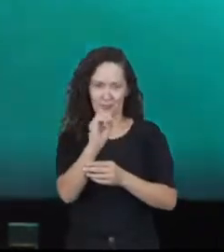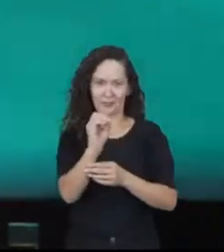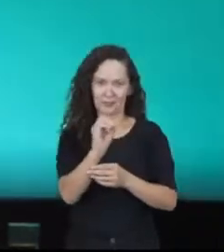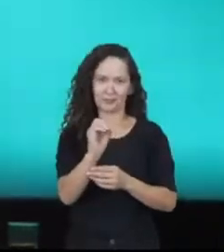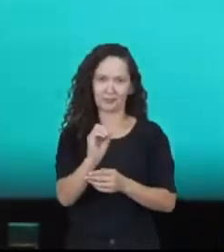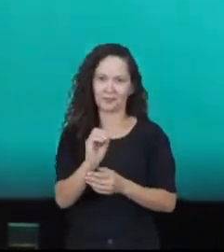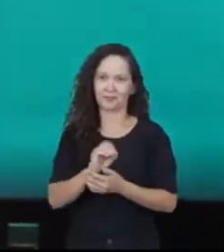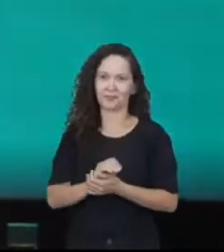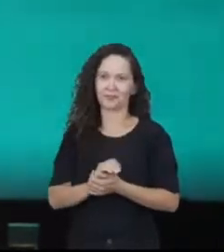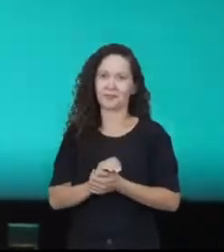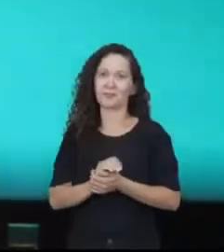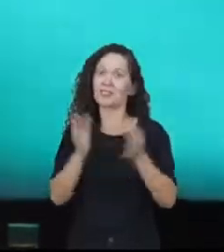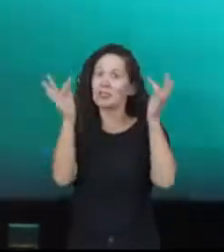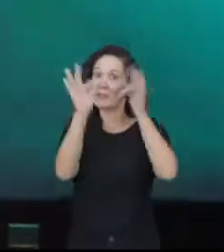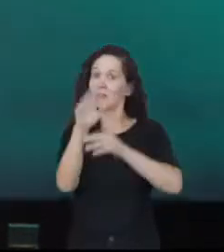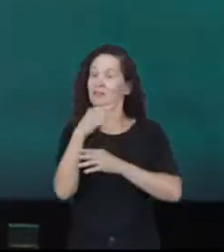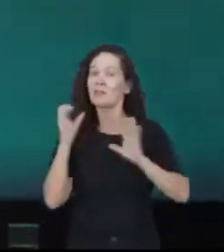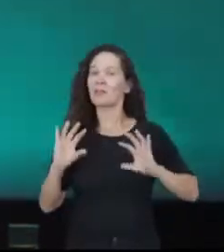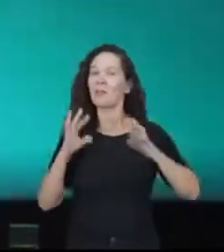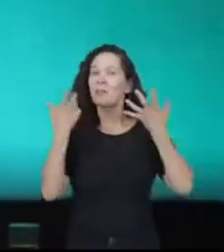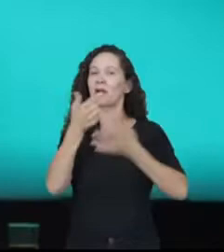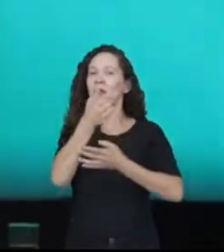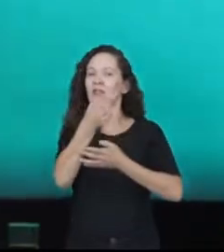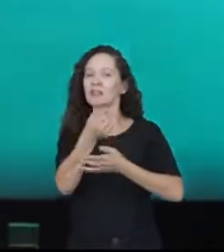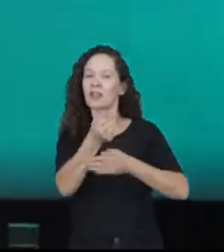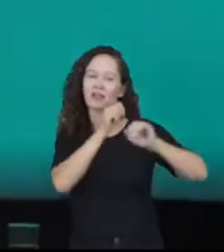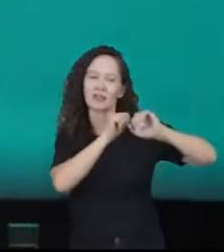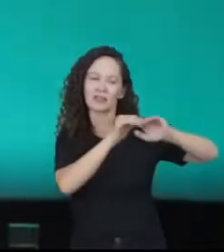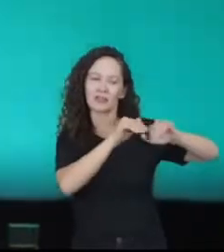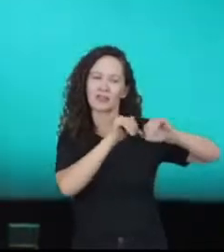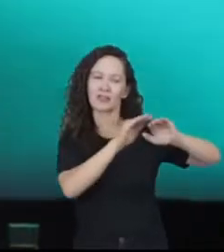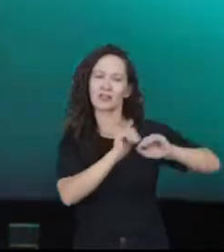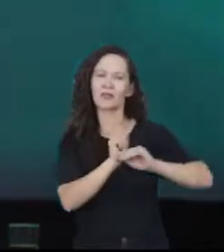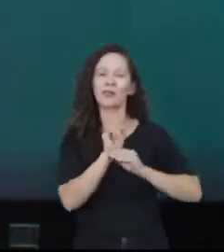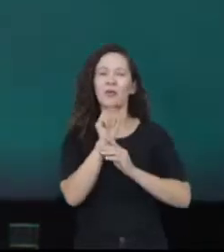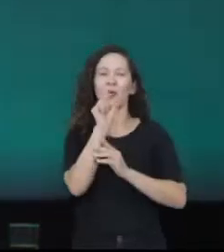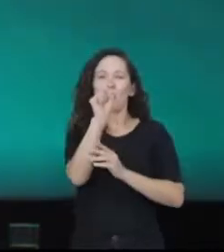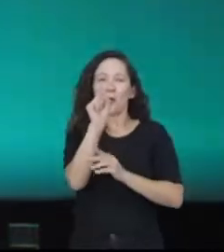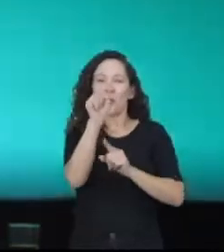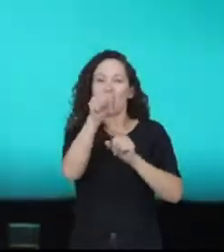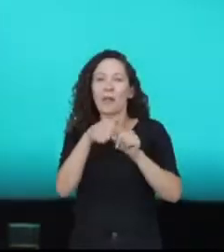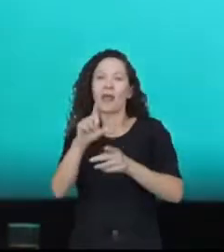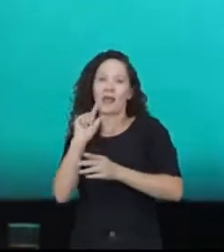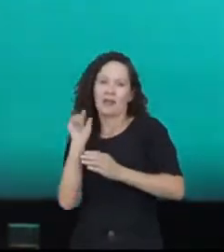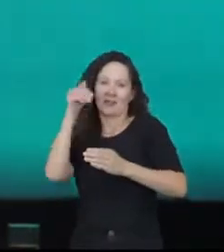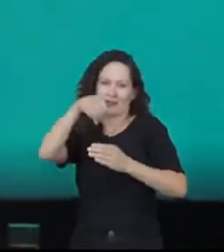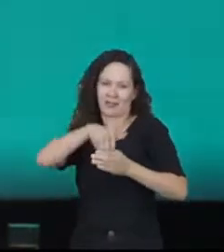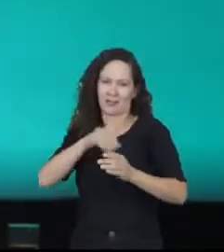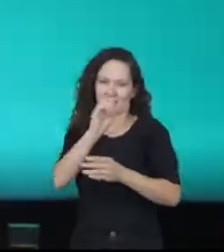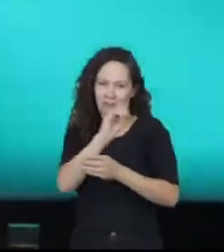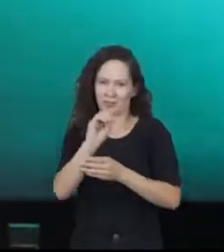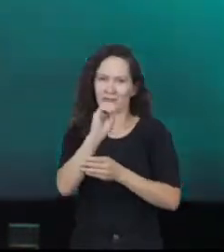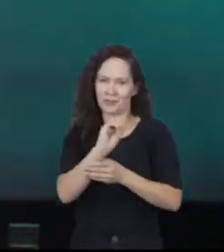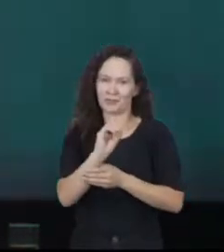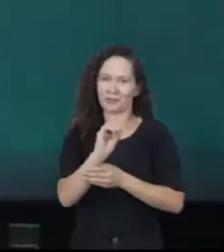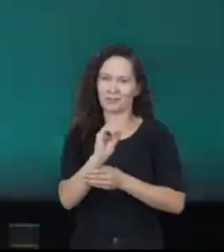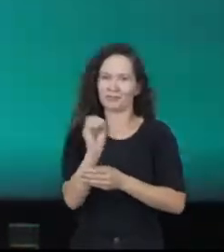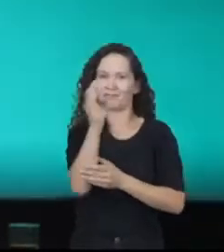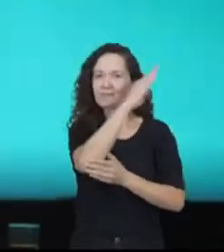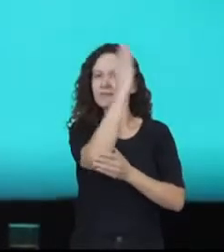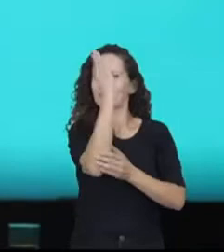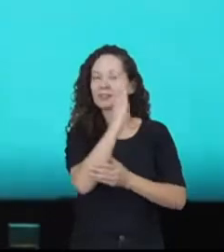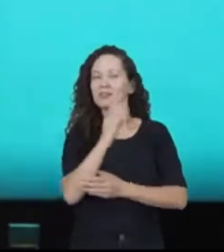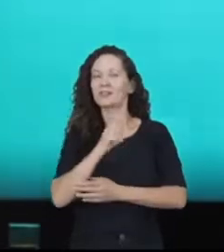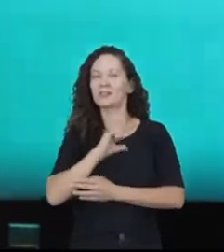Felizmente, vamos comemorar o 7 de setembro, a menos de um mês das eleições de 2 de outubro, quando o Brasil terá a oportunidade